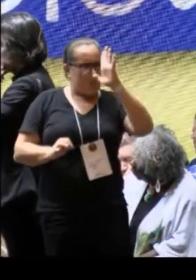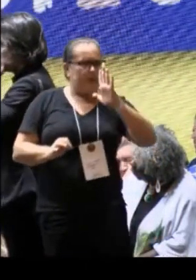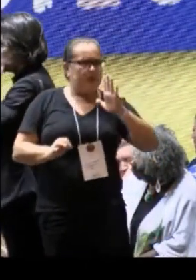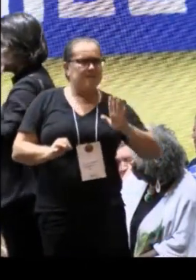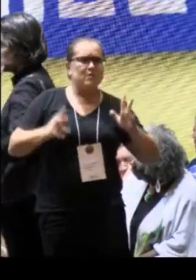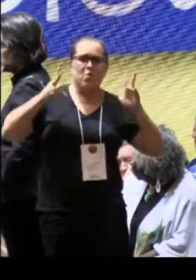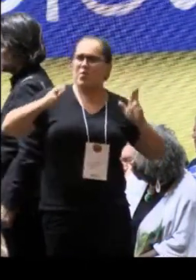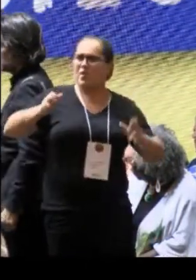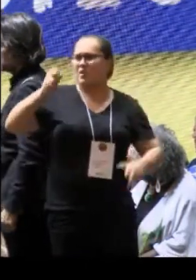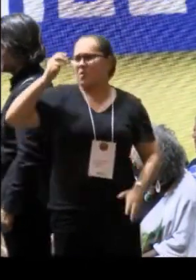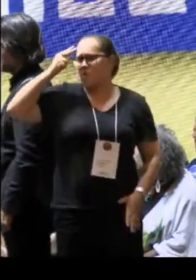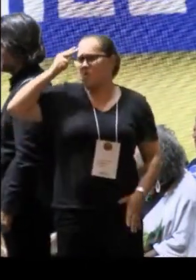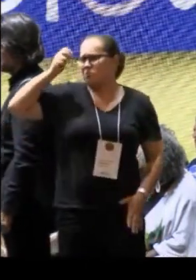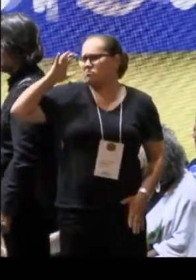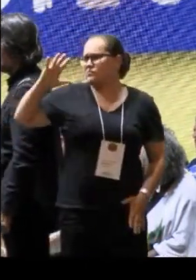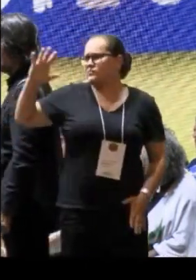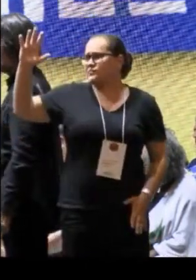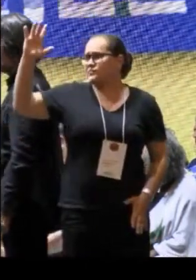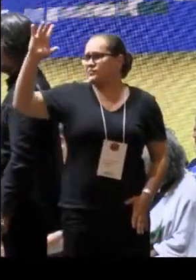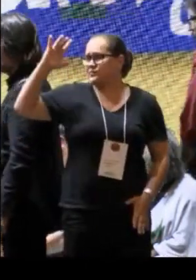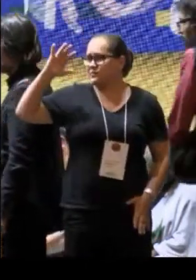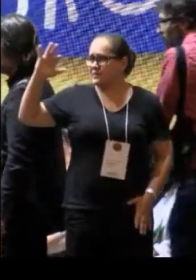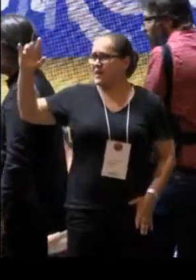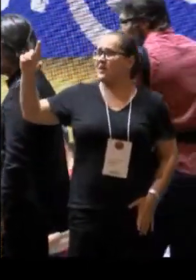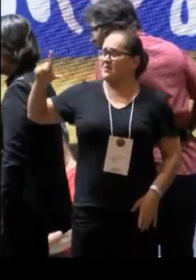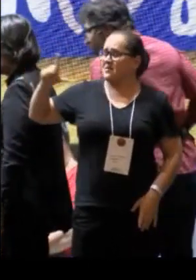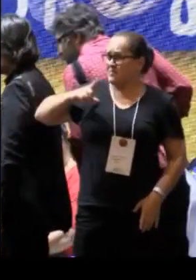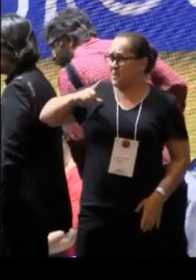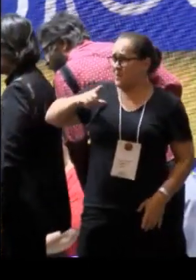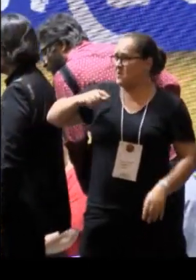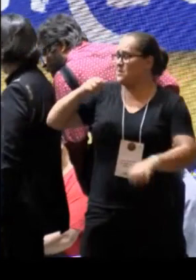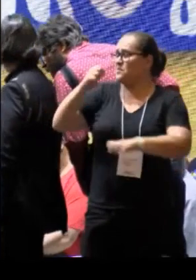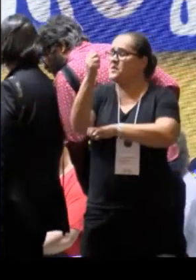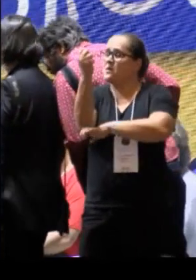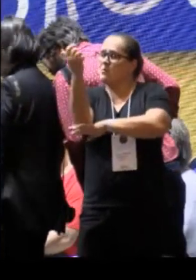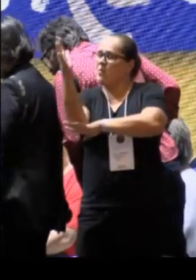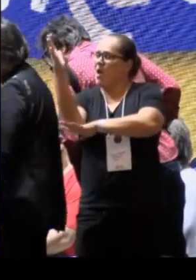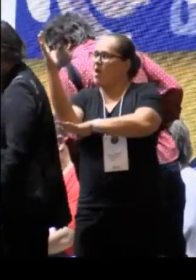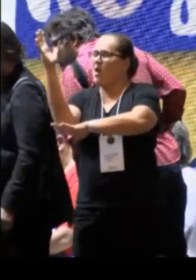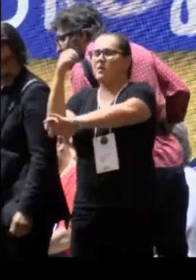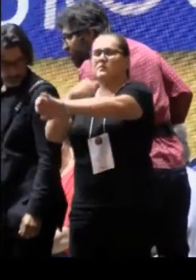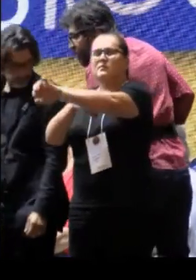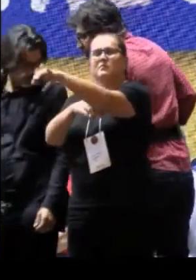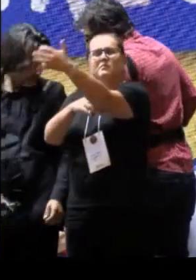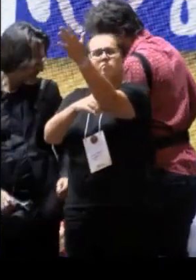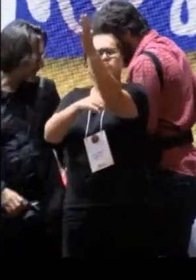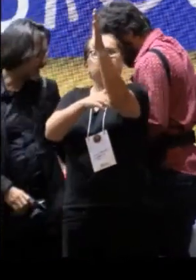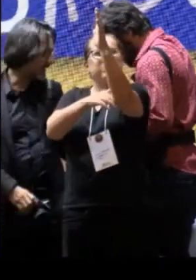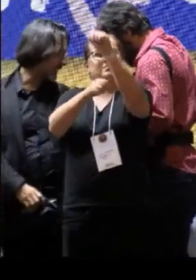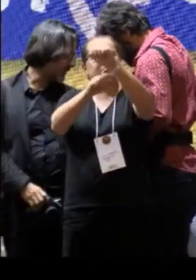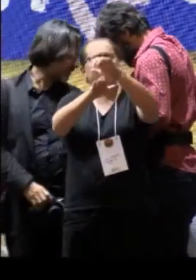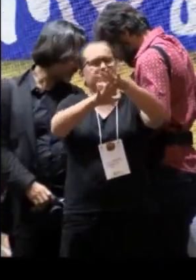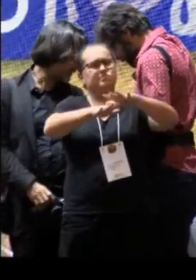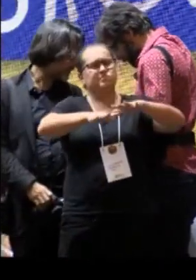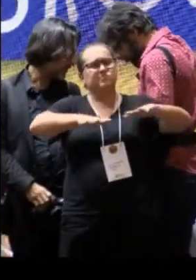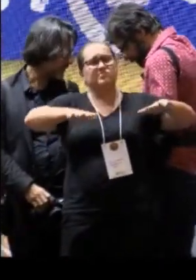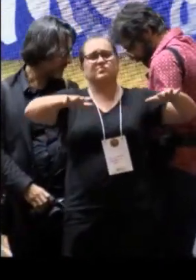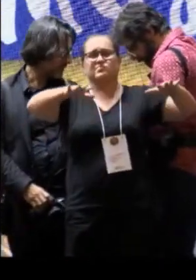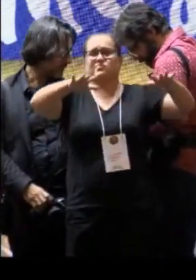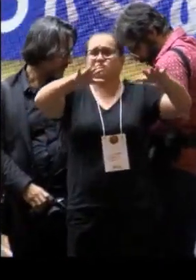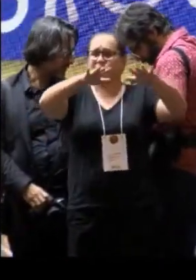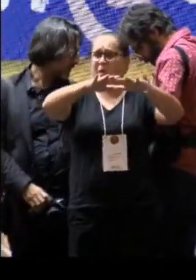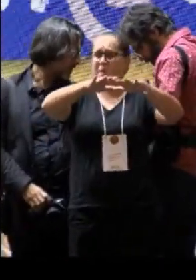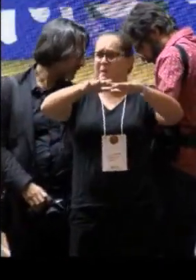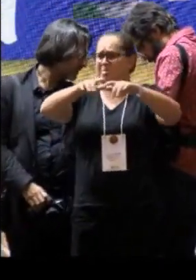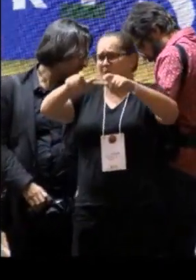sonhos, das nossas imensas riquezas naturais e humanas, neste lugar privilegiado em que vivemos.